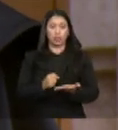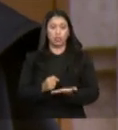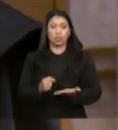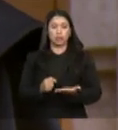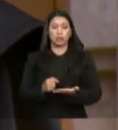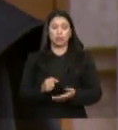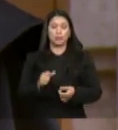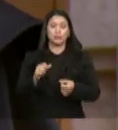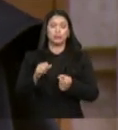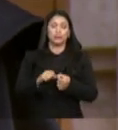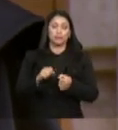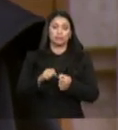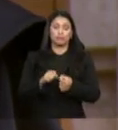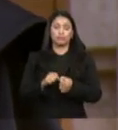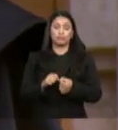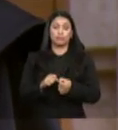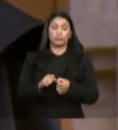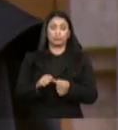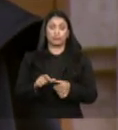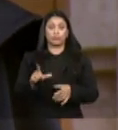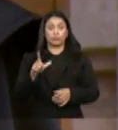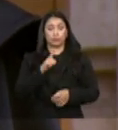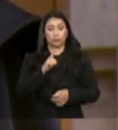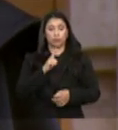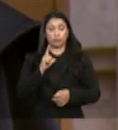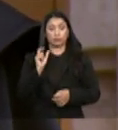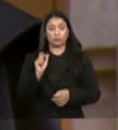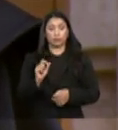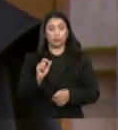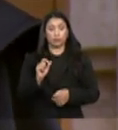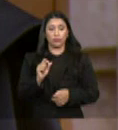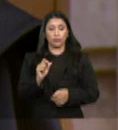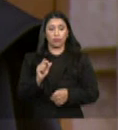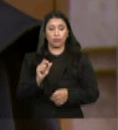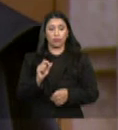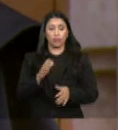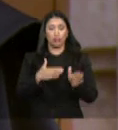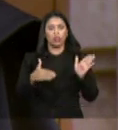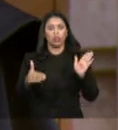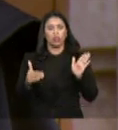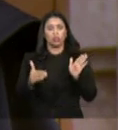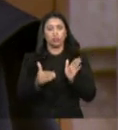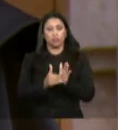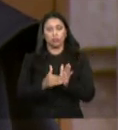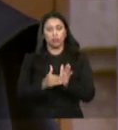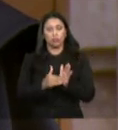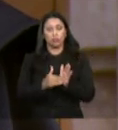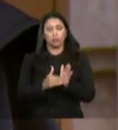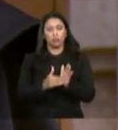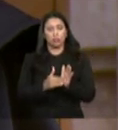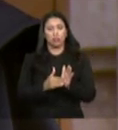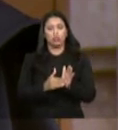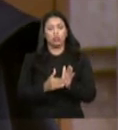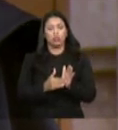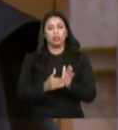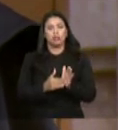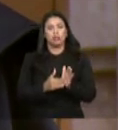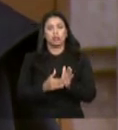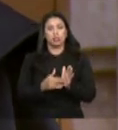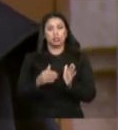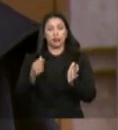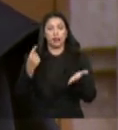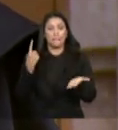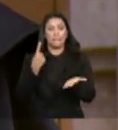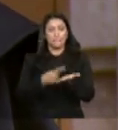afazeres que princípios levaram todas as marcas de sua mais